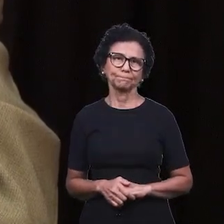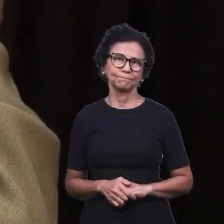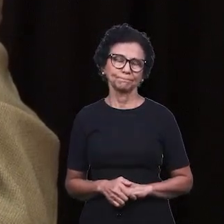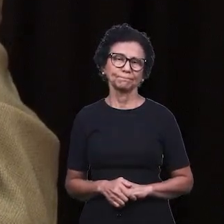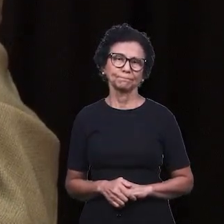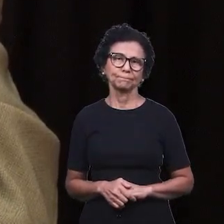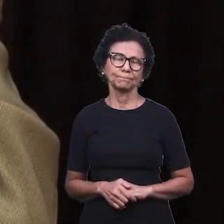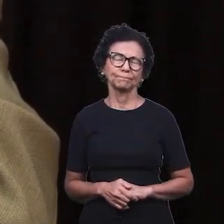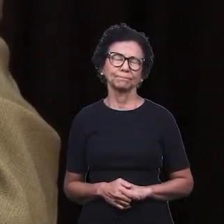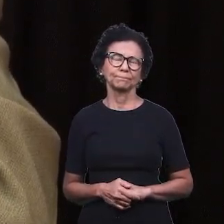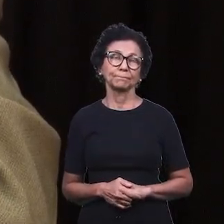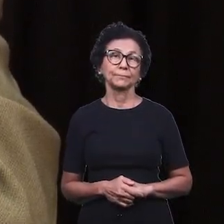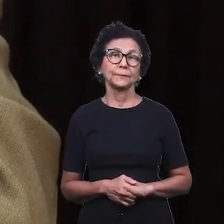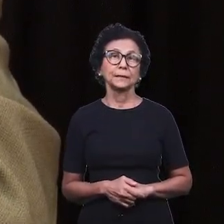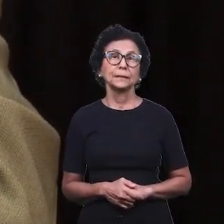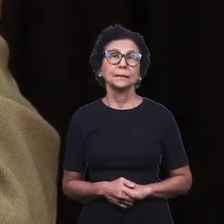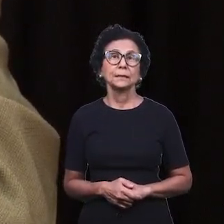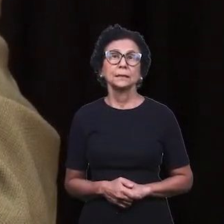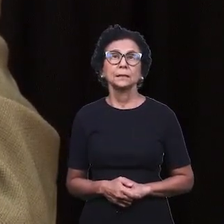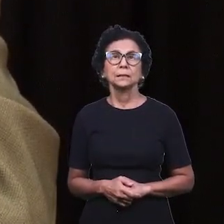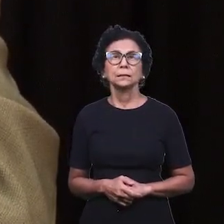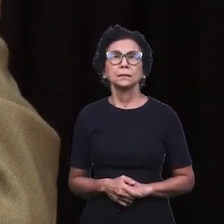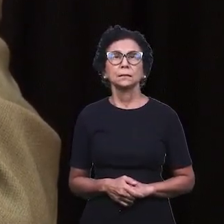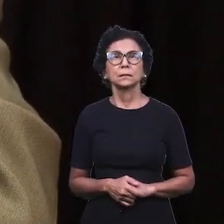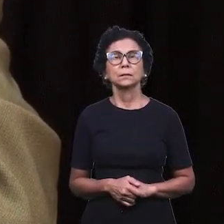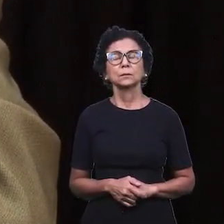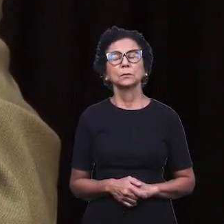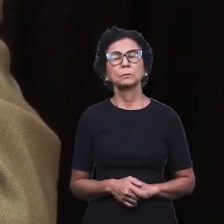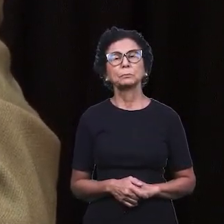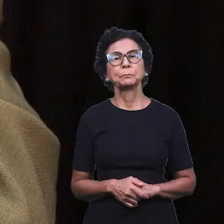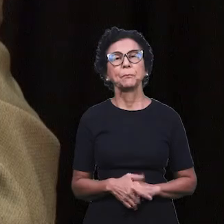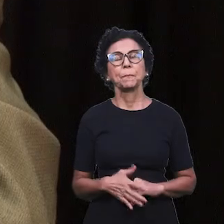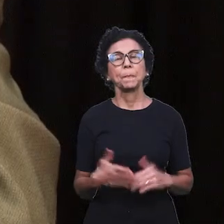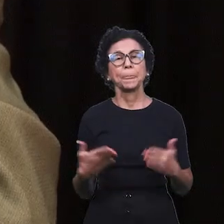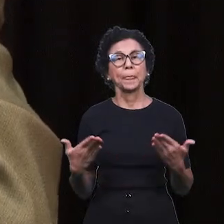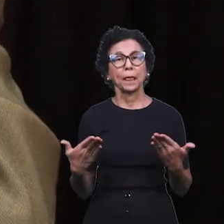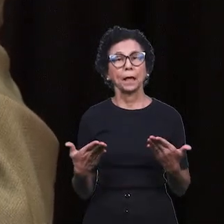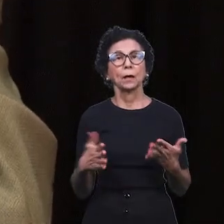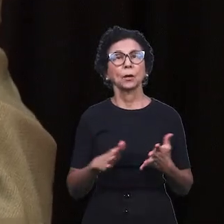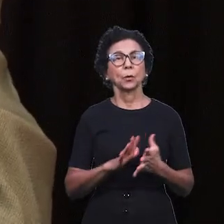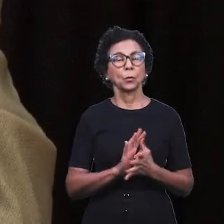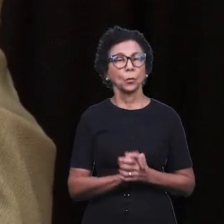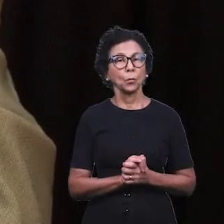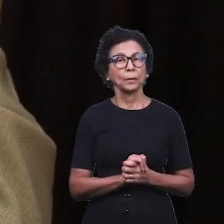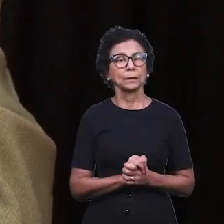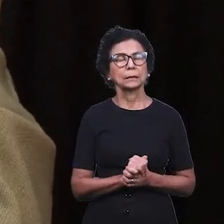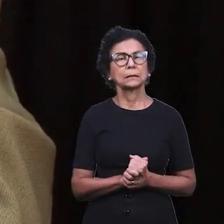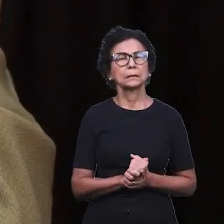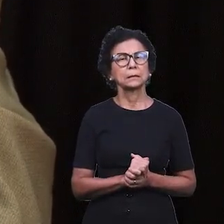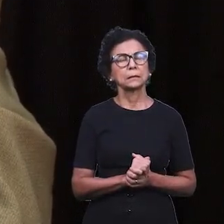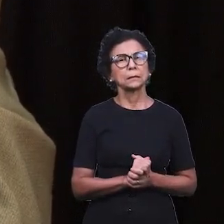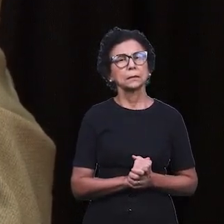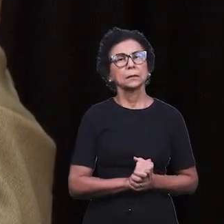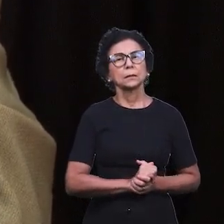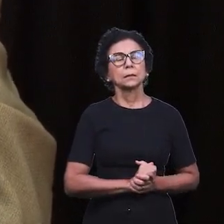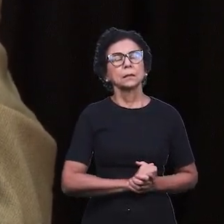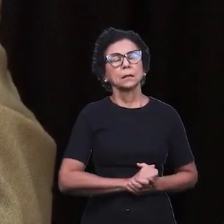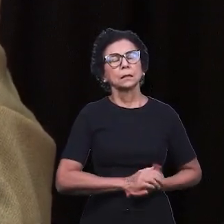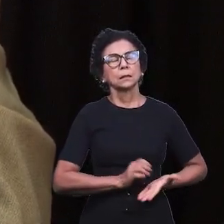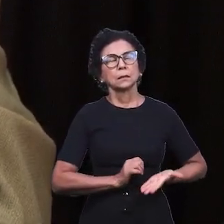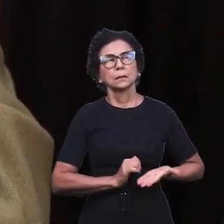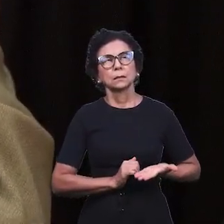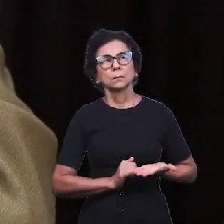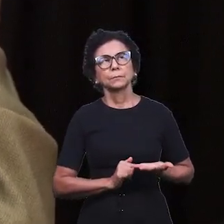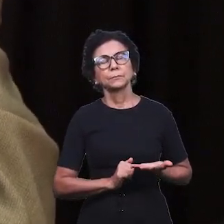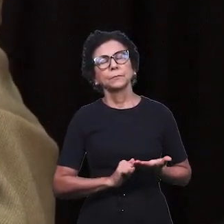era Não era o culto de Moisés. Era o culto. Era o culto que Deus revelava. Entendeu?